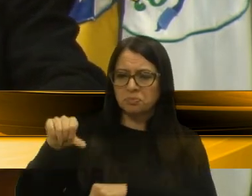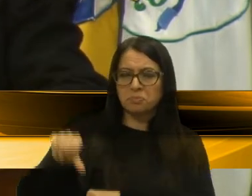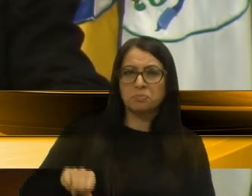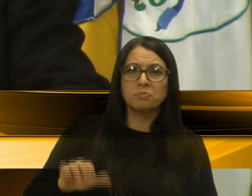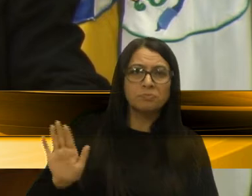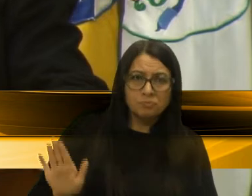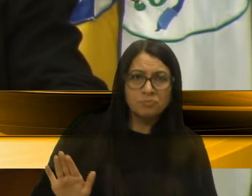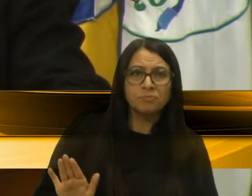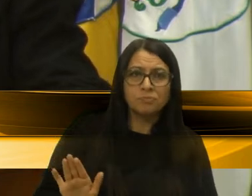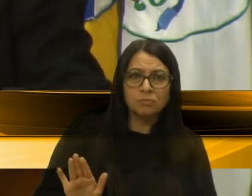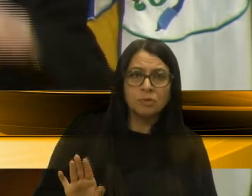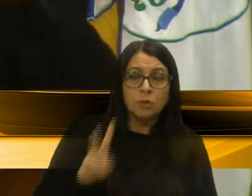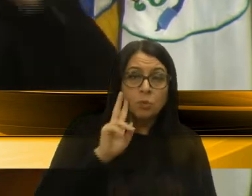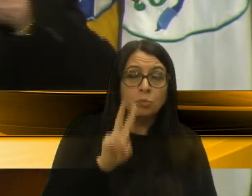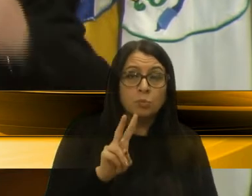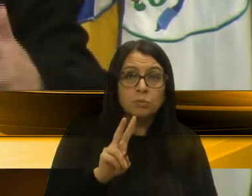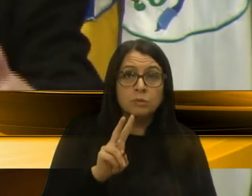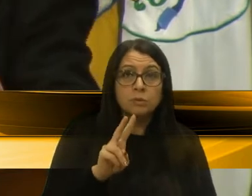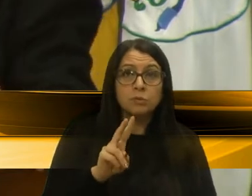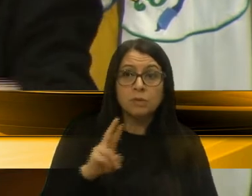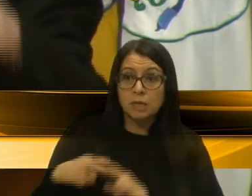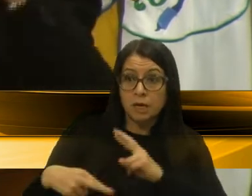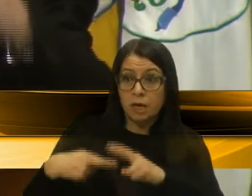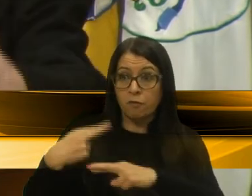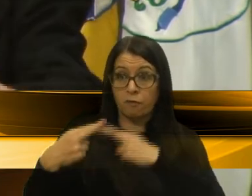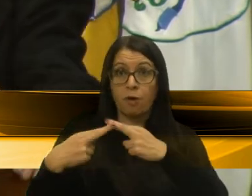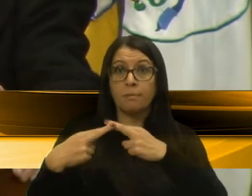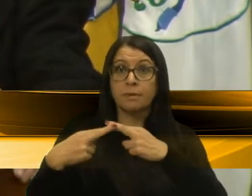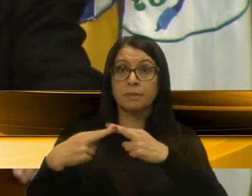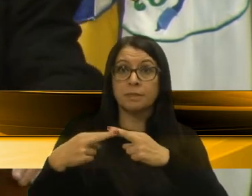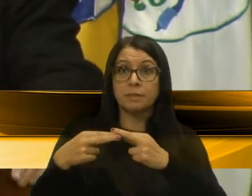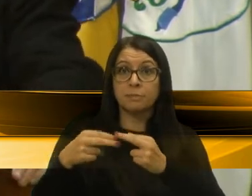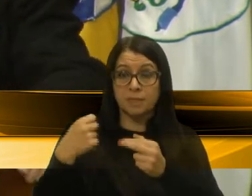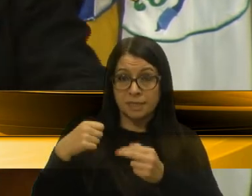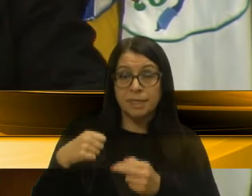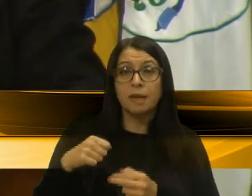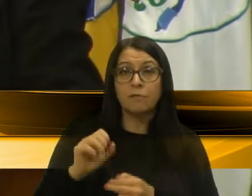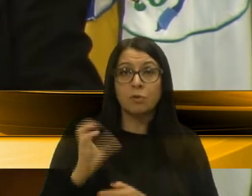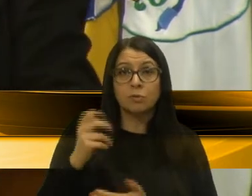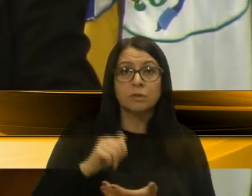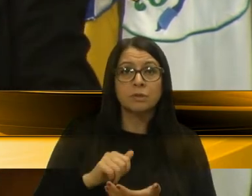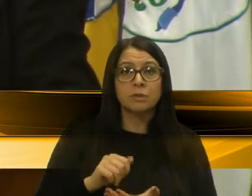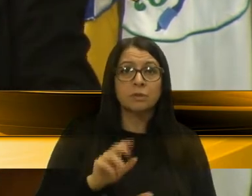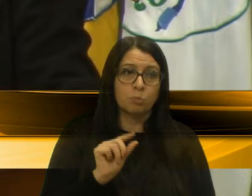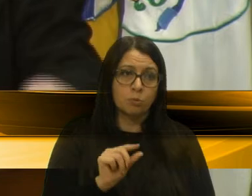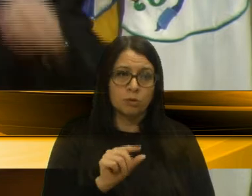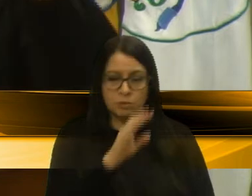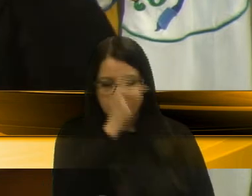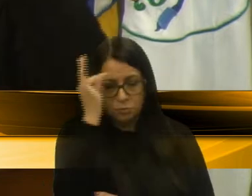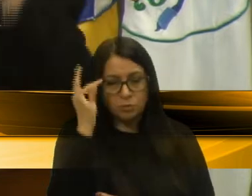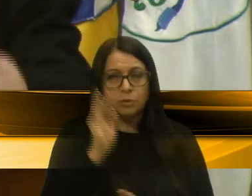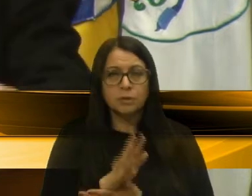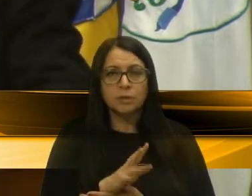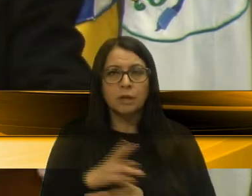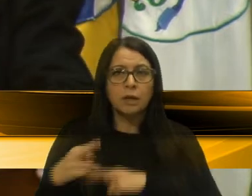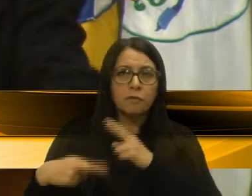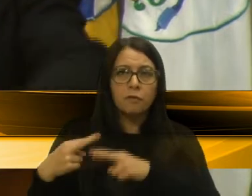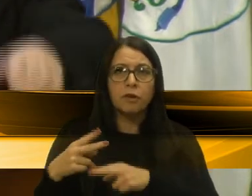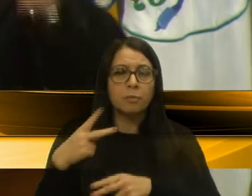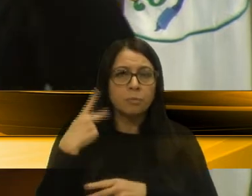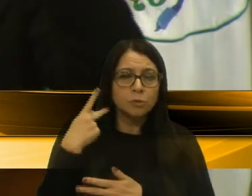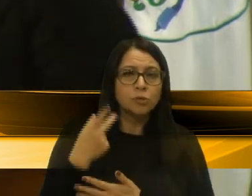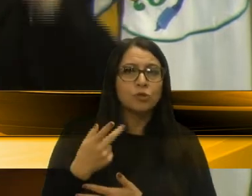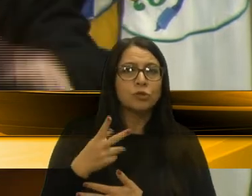fantástico, Enquanto as grandes reformas que deveriam acontecer, já lhe concedo, vereador Toigo, a reforma política,